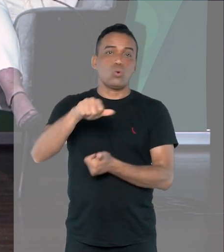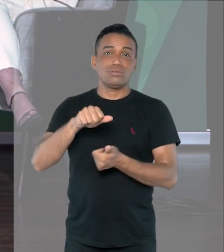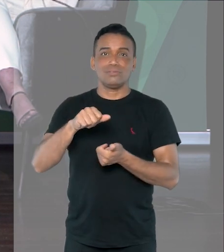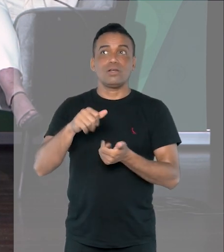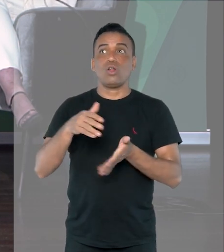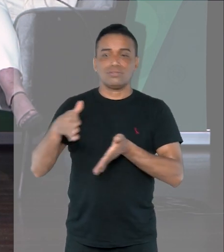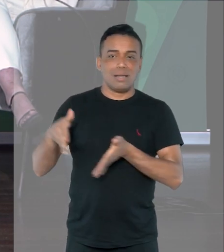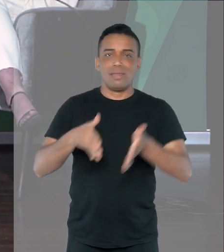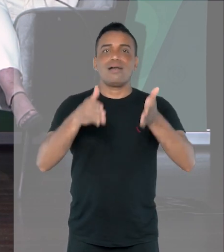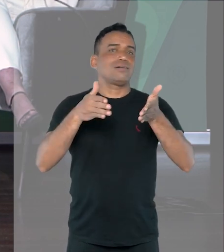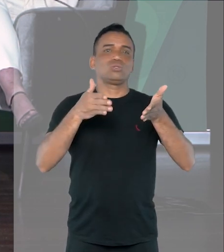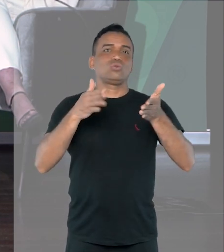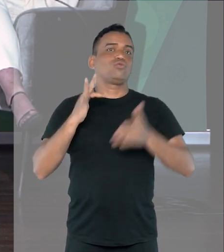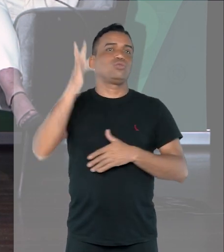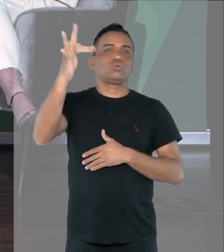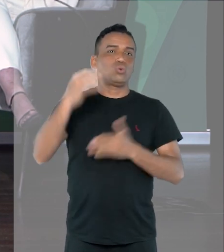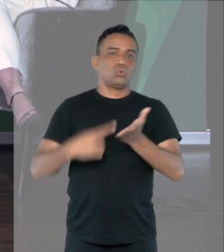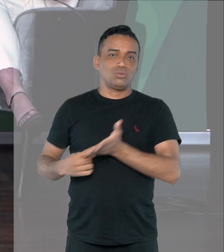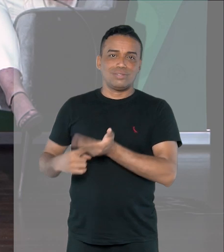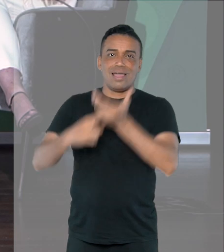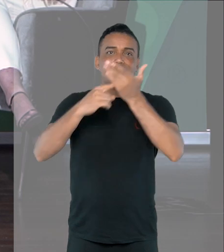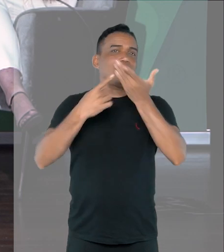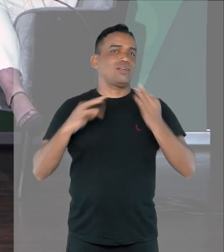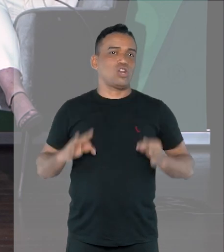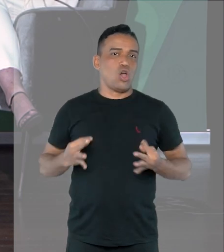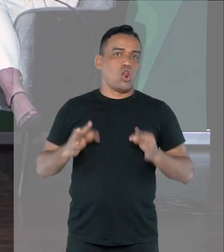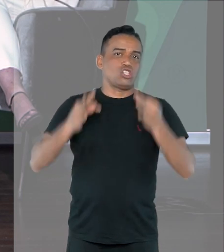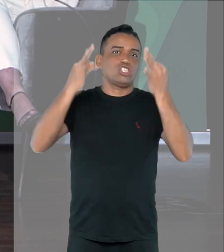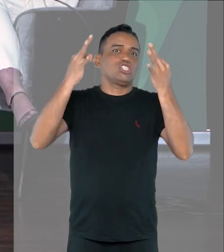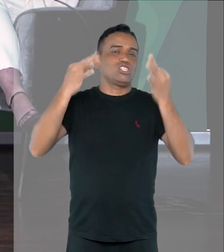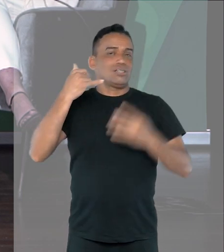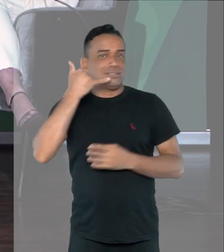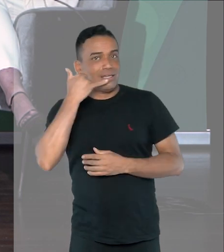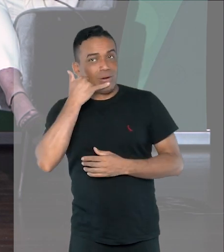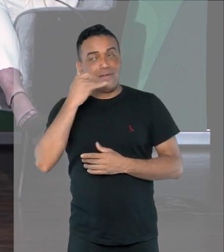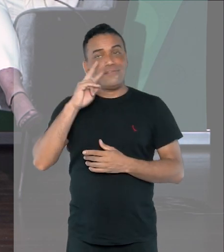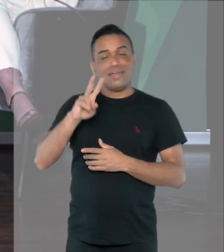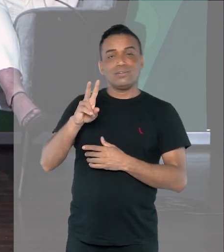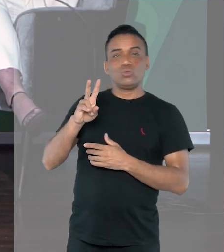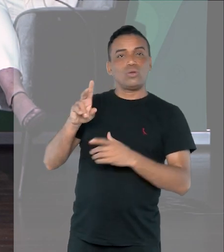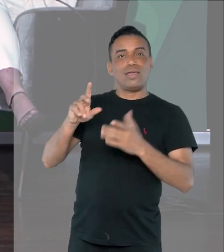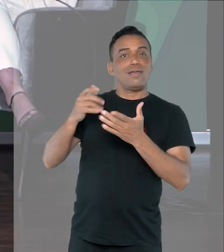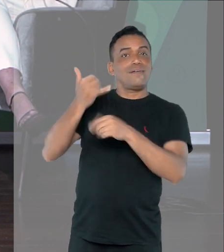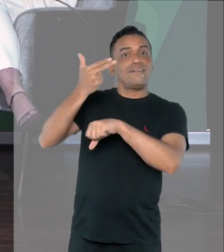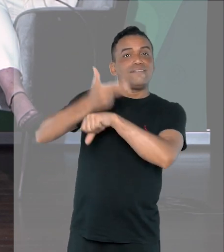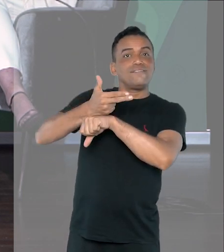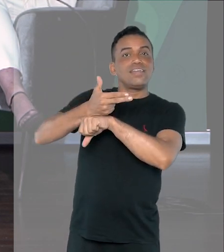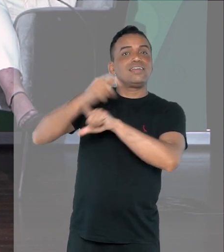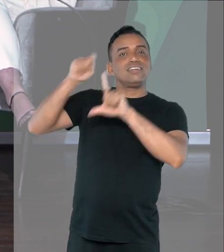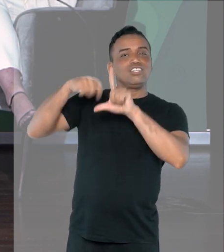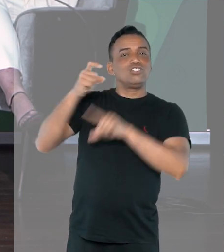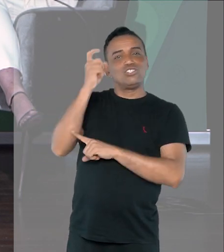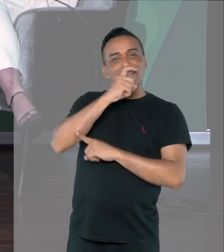sociedade tecnológica em que celulares, onde eles passam o dia vendo TikTok ou companhia, são uma espécie